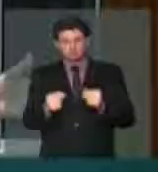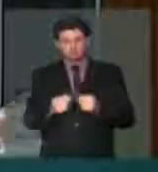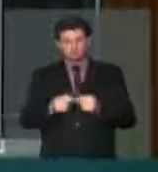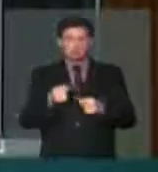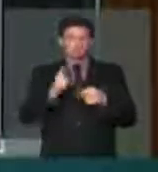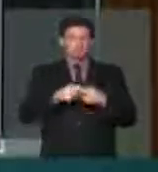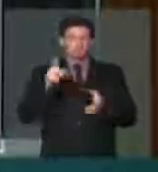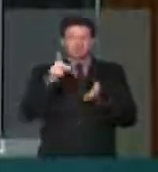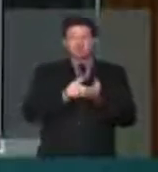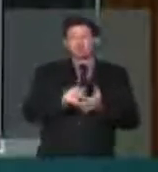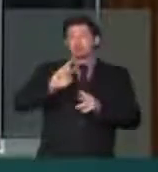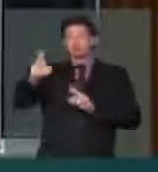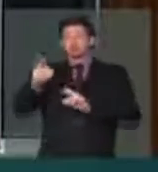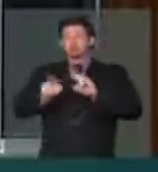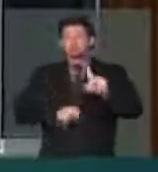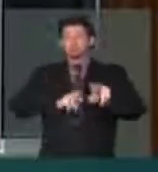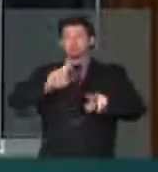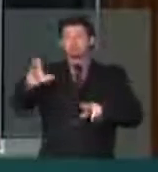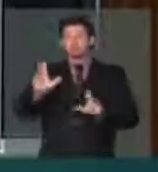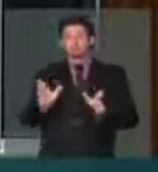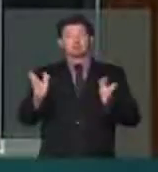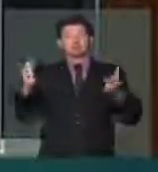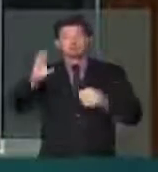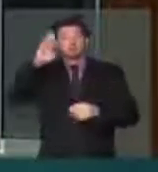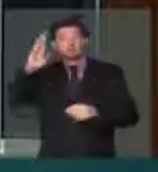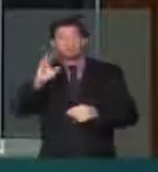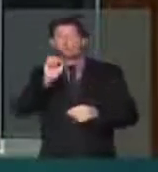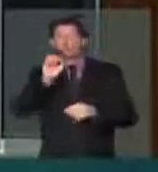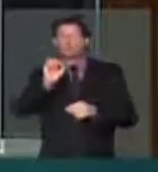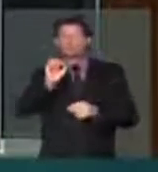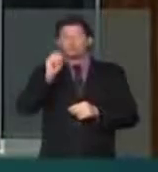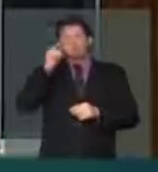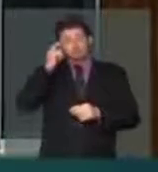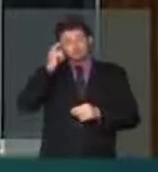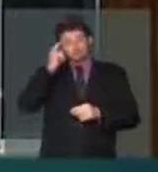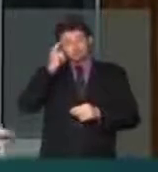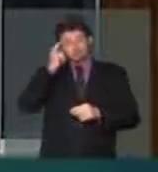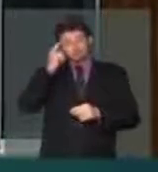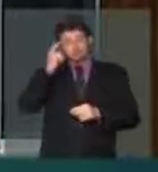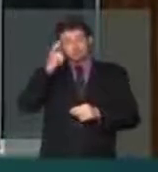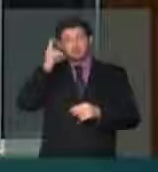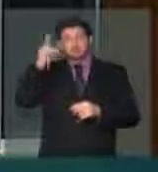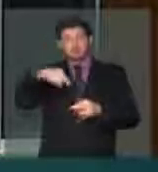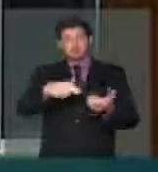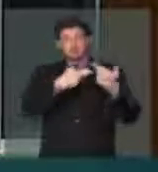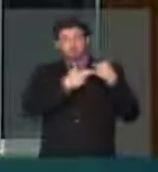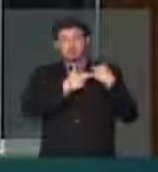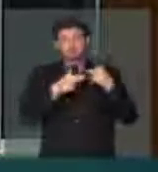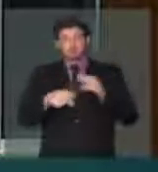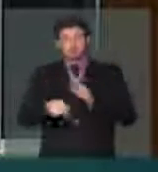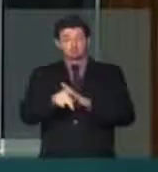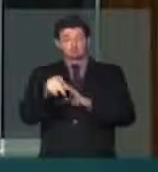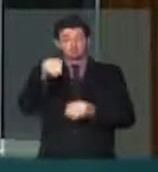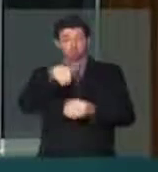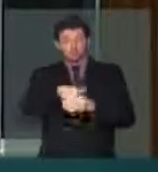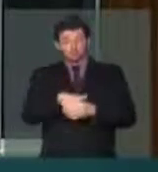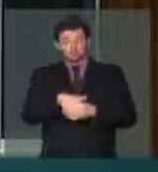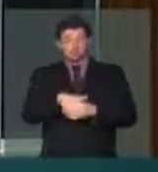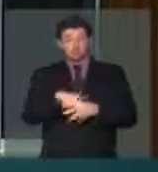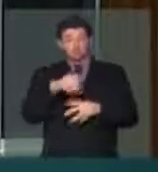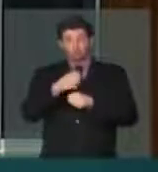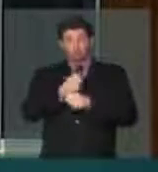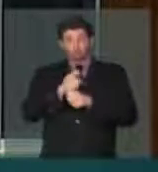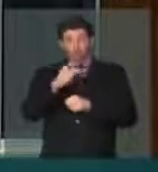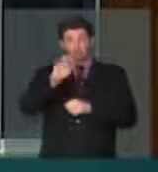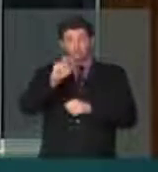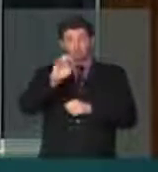porque são realidades diferentes, principalmente no que diz respeito à responsabilidade do voto